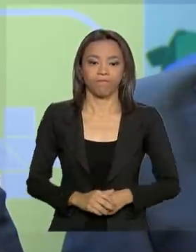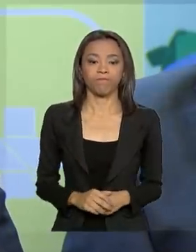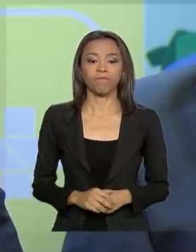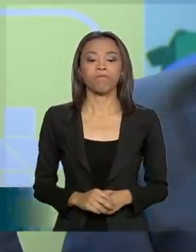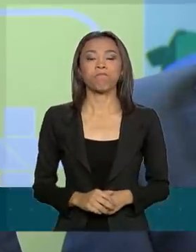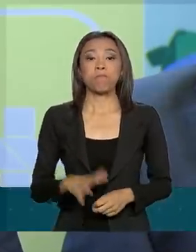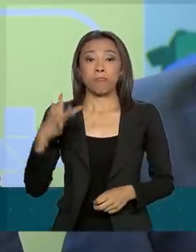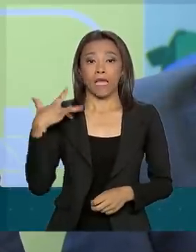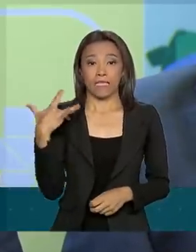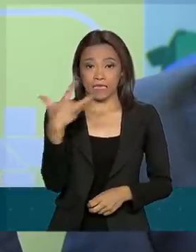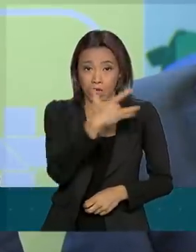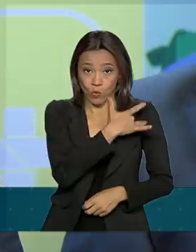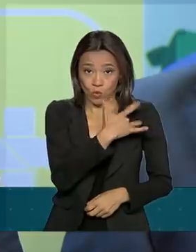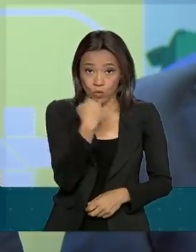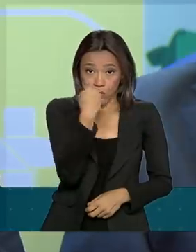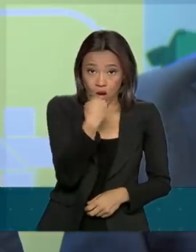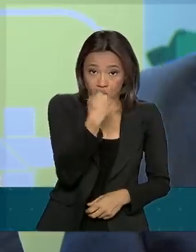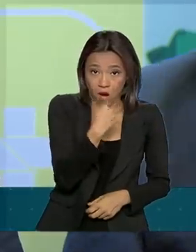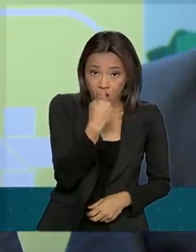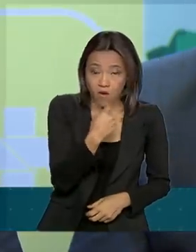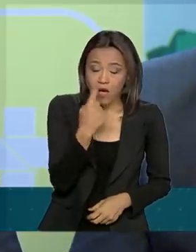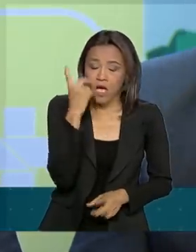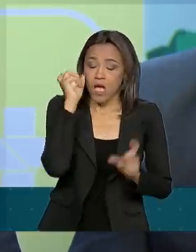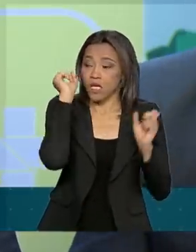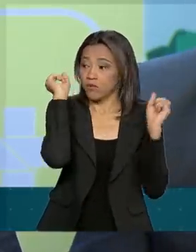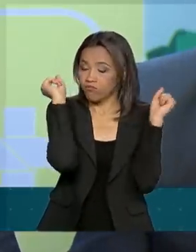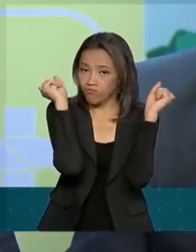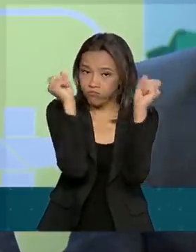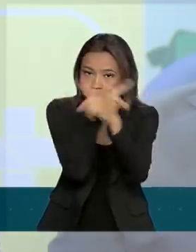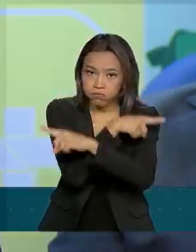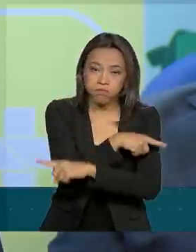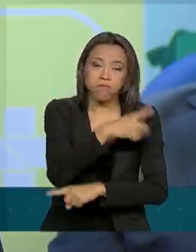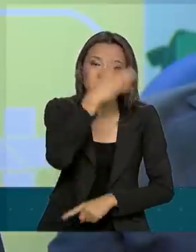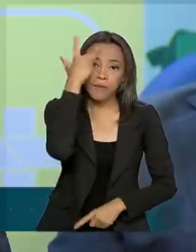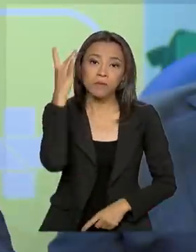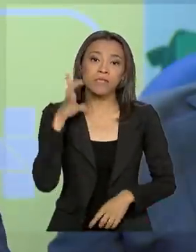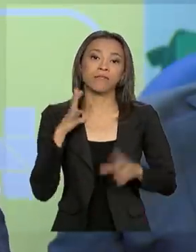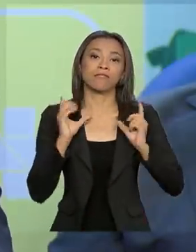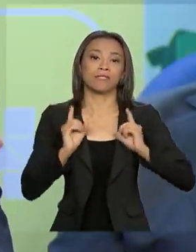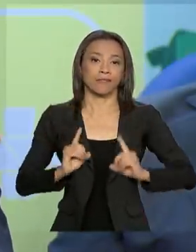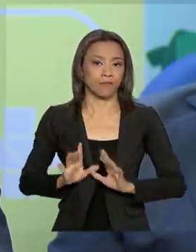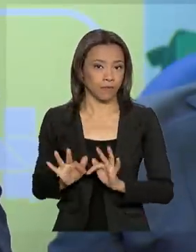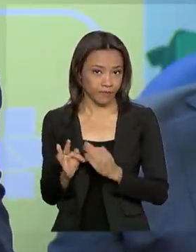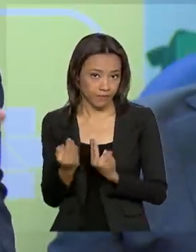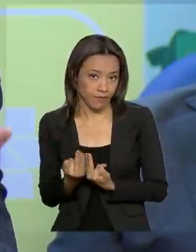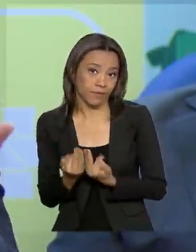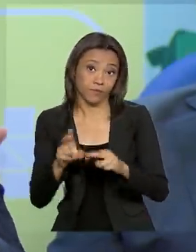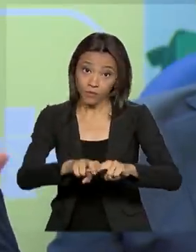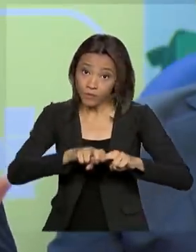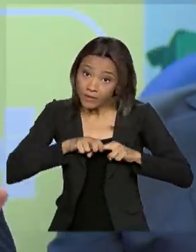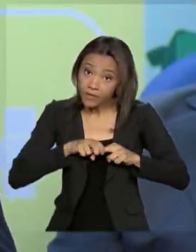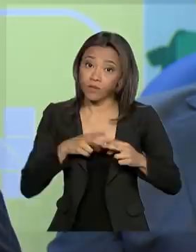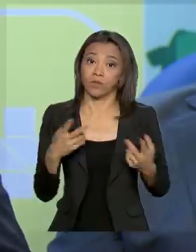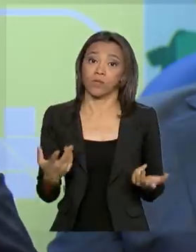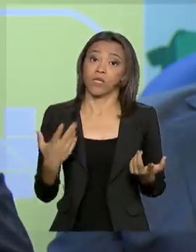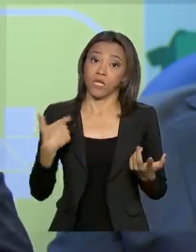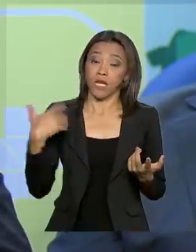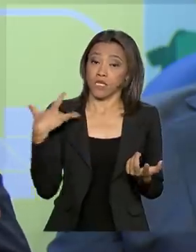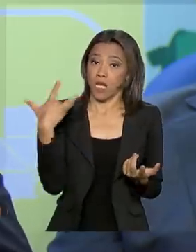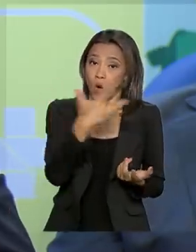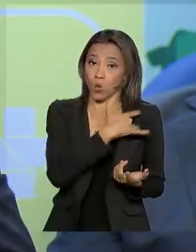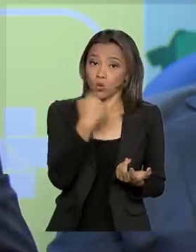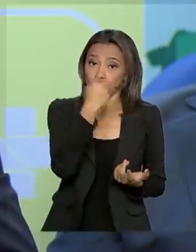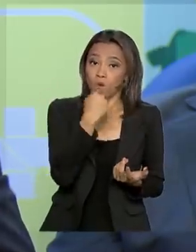é um drama para a criança com deficiência e para a família. Para isso, a atenção bucal, a saúde bucal está partindo para a